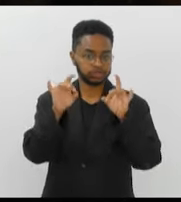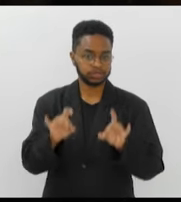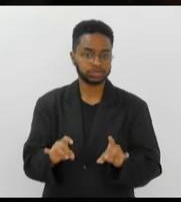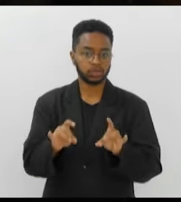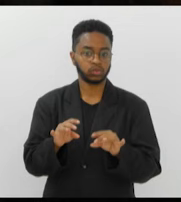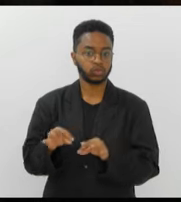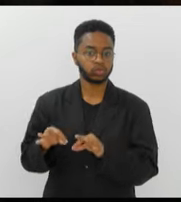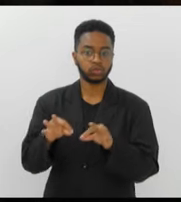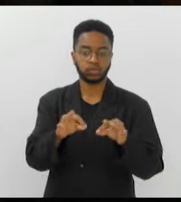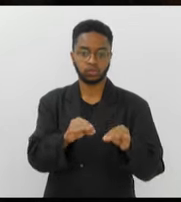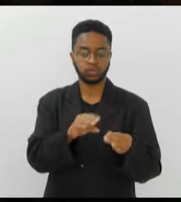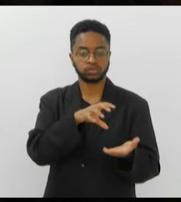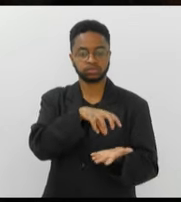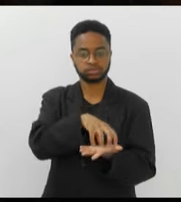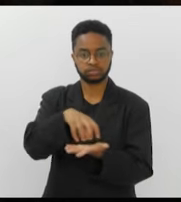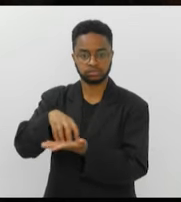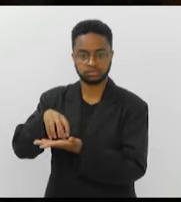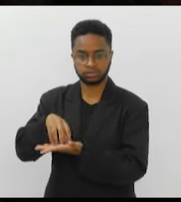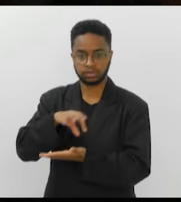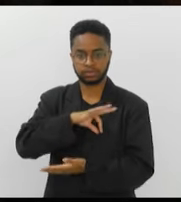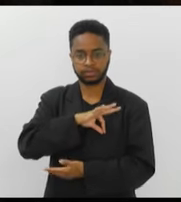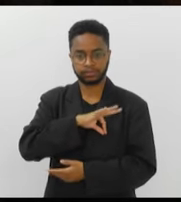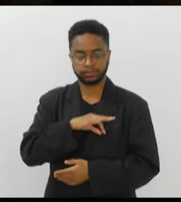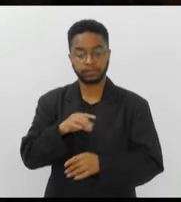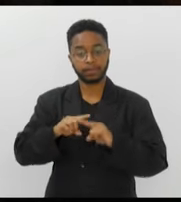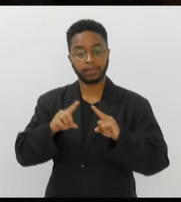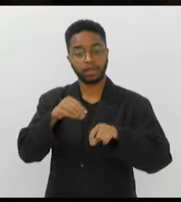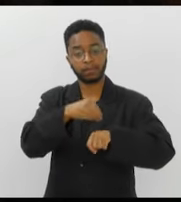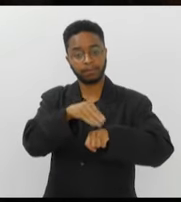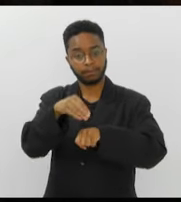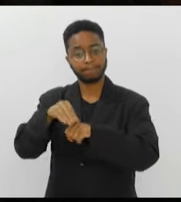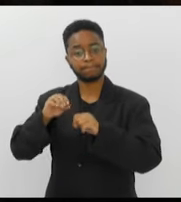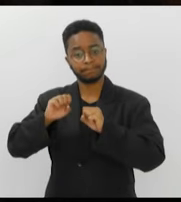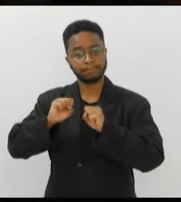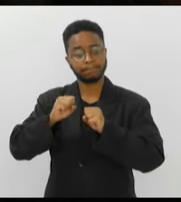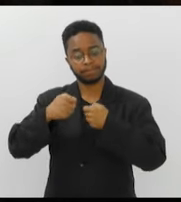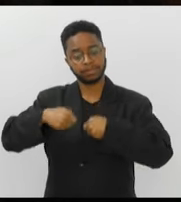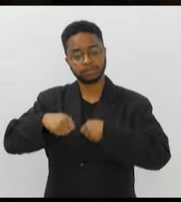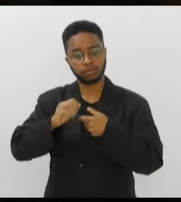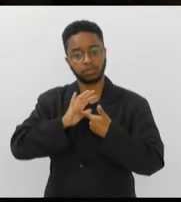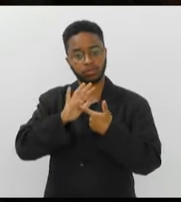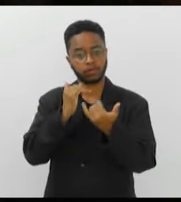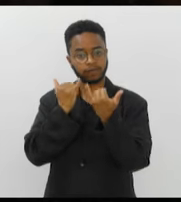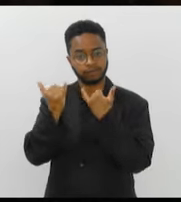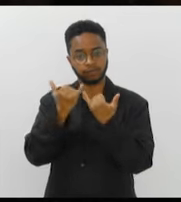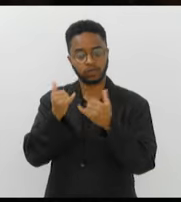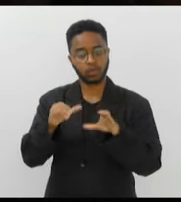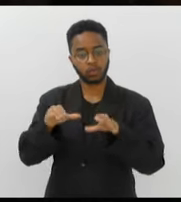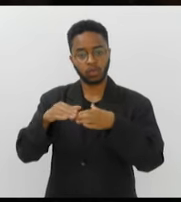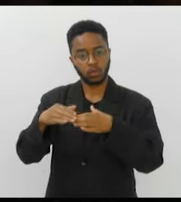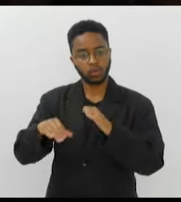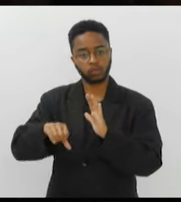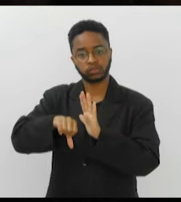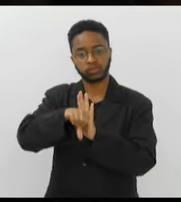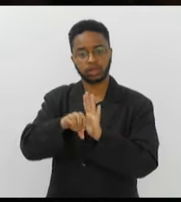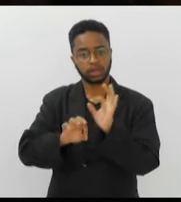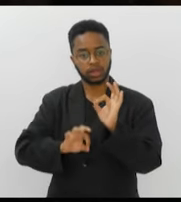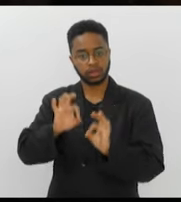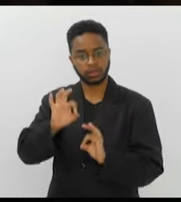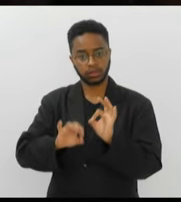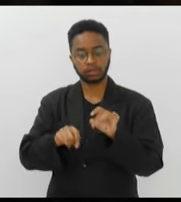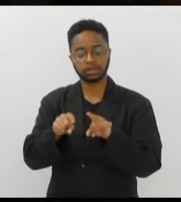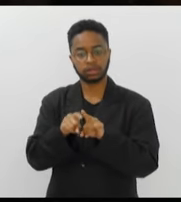todos os batalhões. E o recado tem que chegar lá no crime organizado,